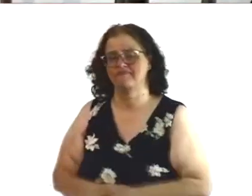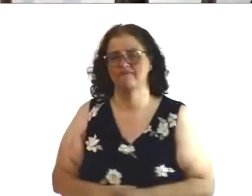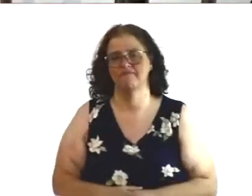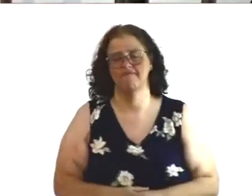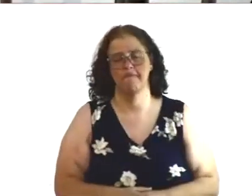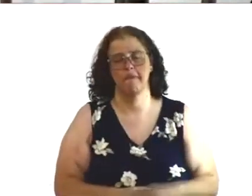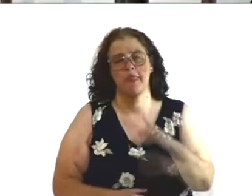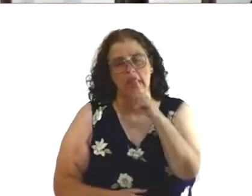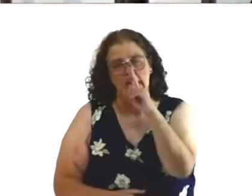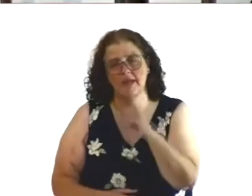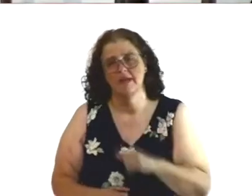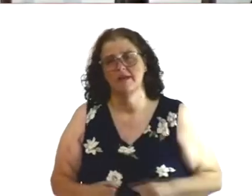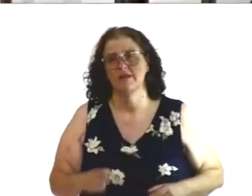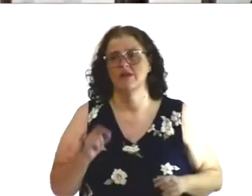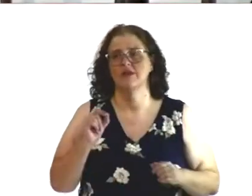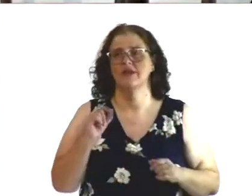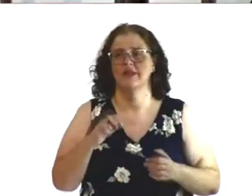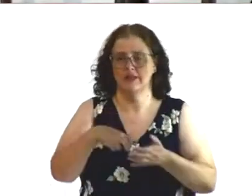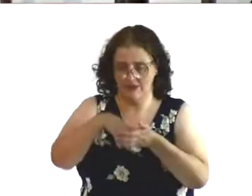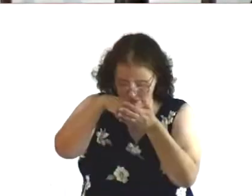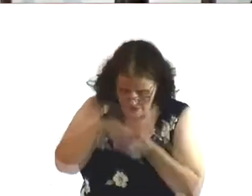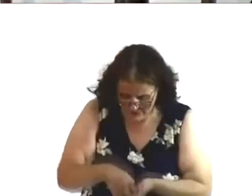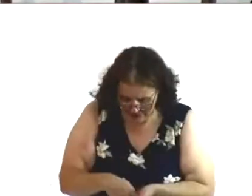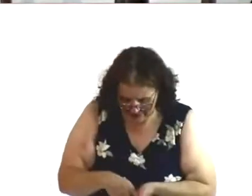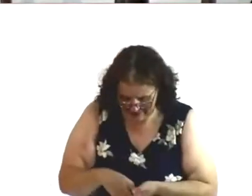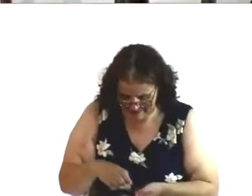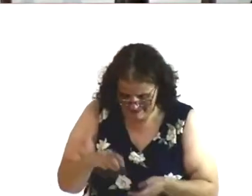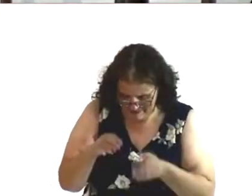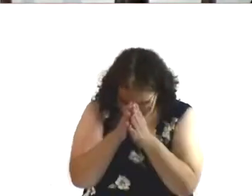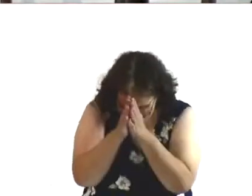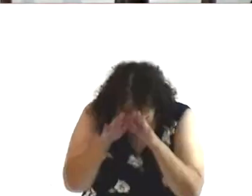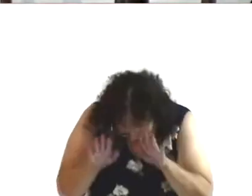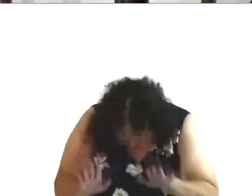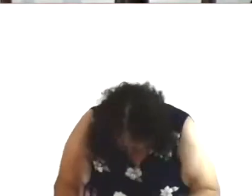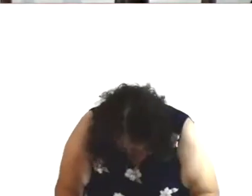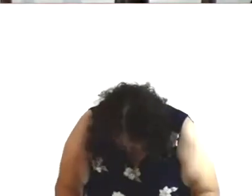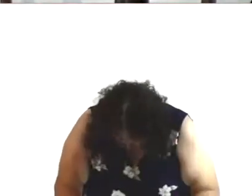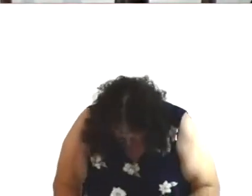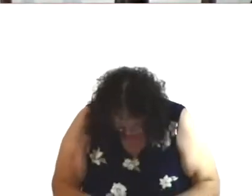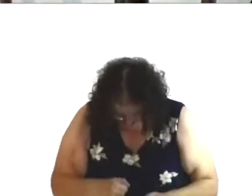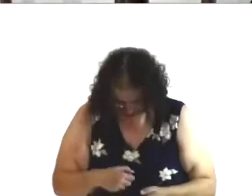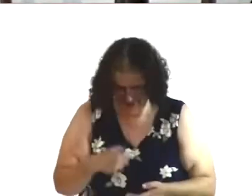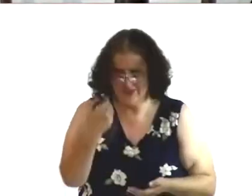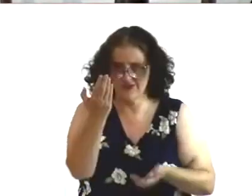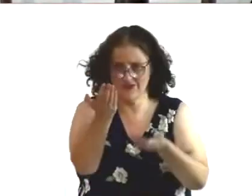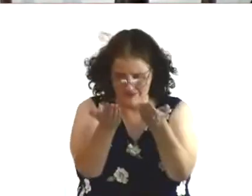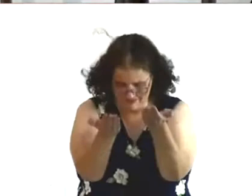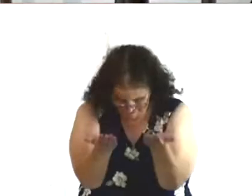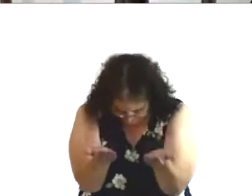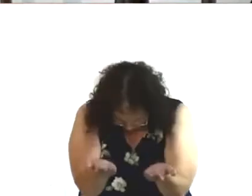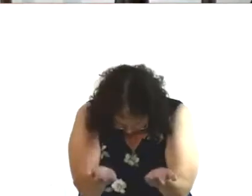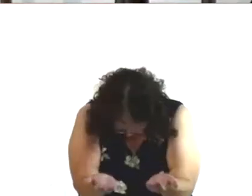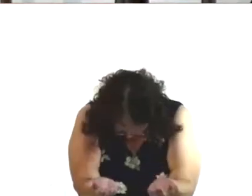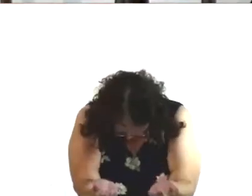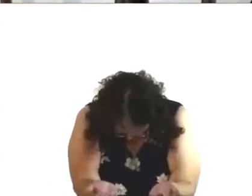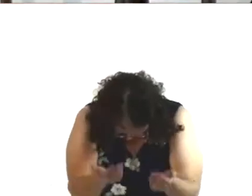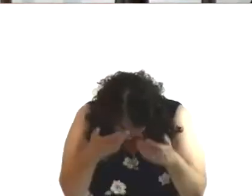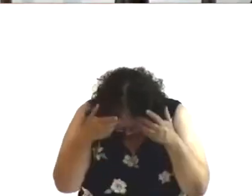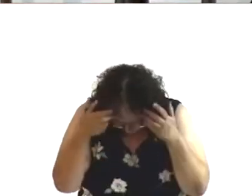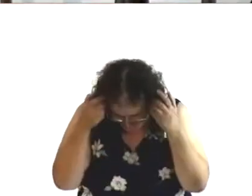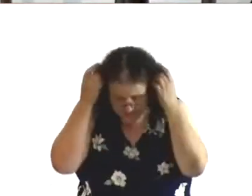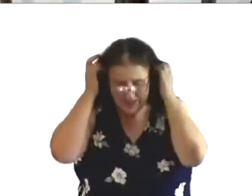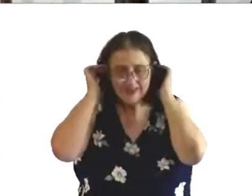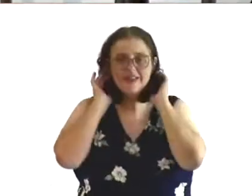e tememos, que nossos joelhos se dobram, que nosso rosto cola no chão, e às vezes falta força nas pernas para